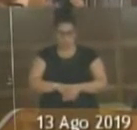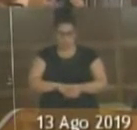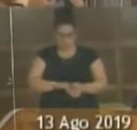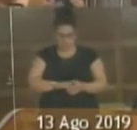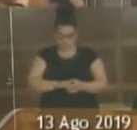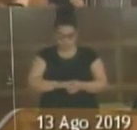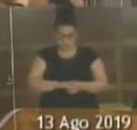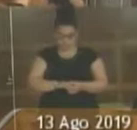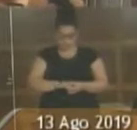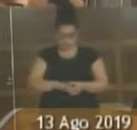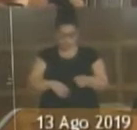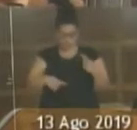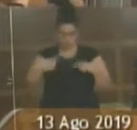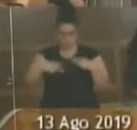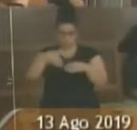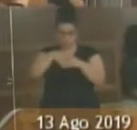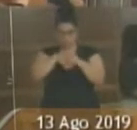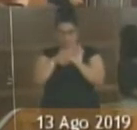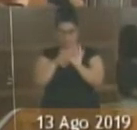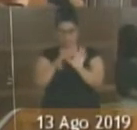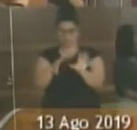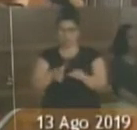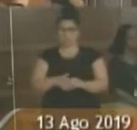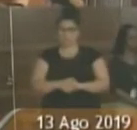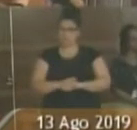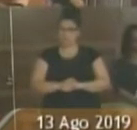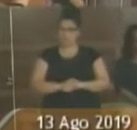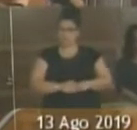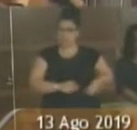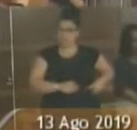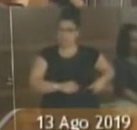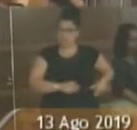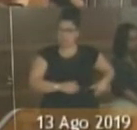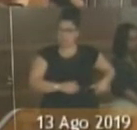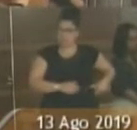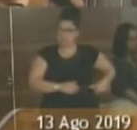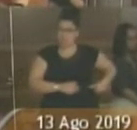Em discussão, não havendo oradores, votação aberta.